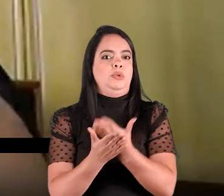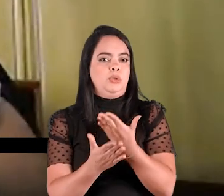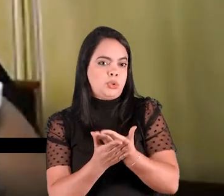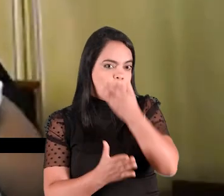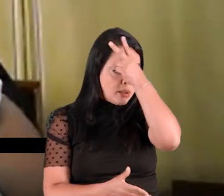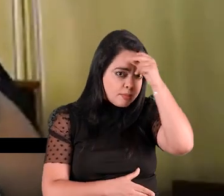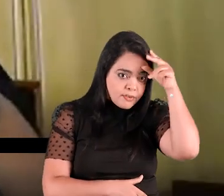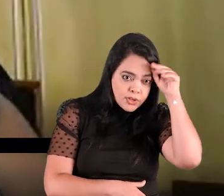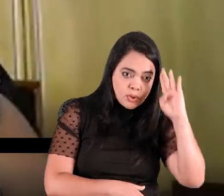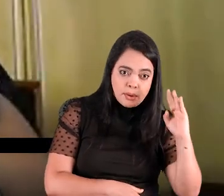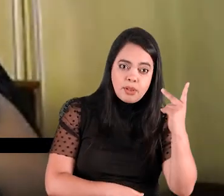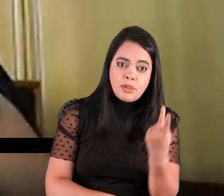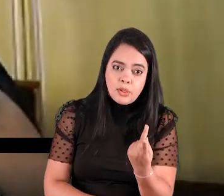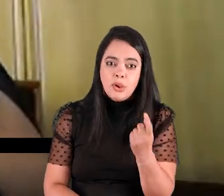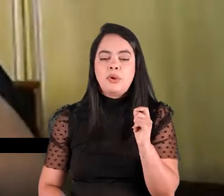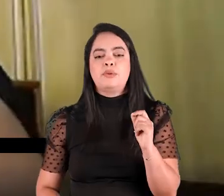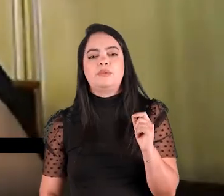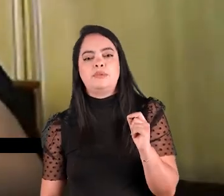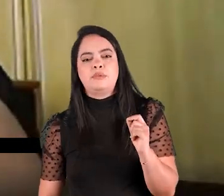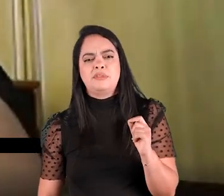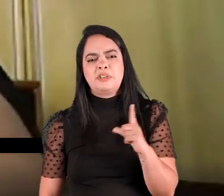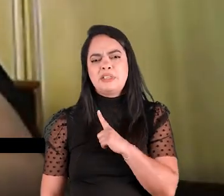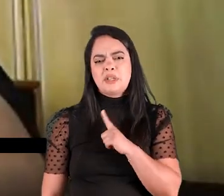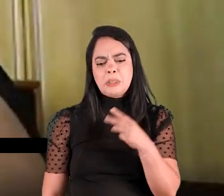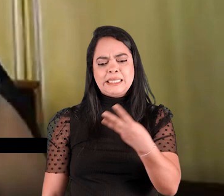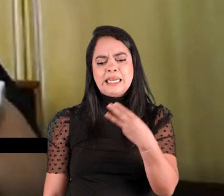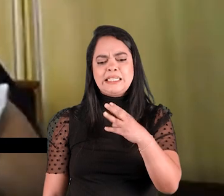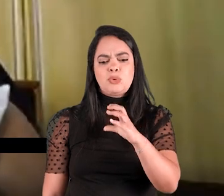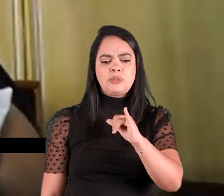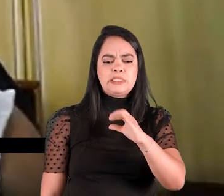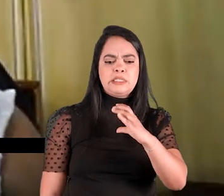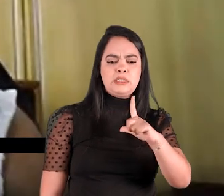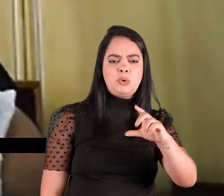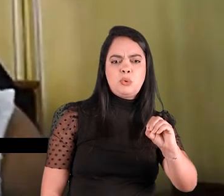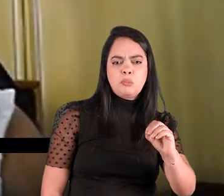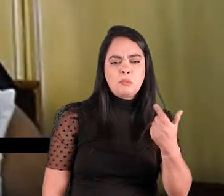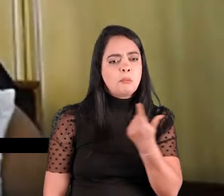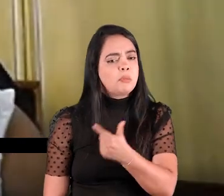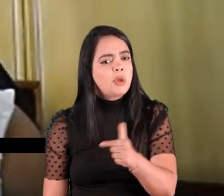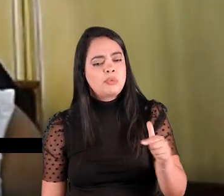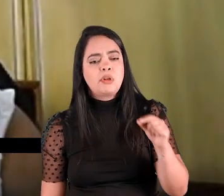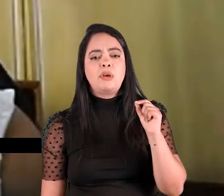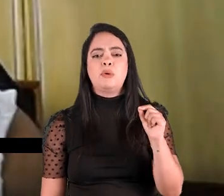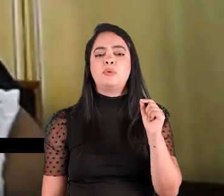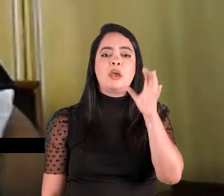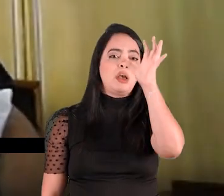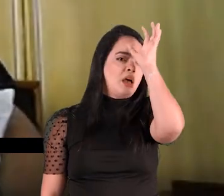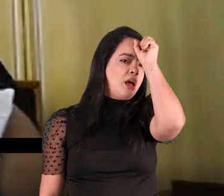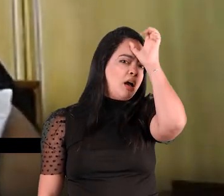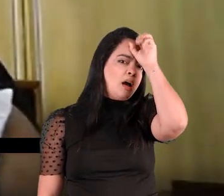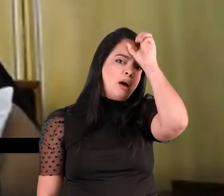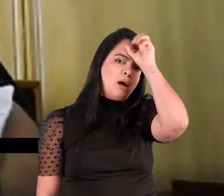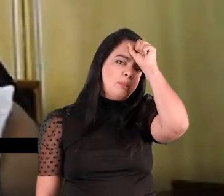Horizonte, que estão lá no terceiro ciclo, mas que não têm uma trajetória de aprendizagem